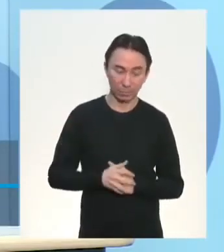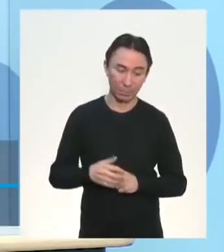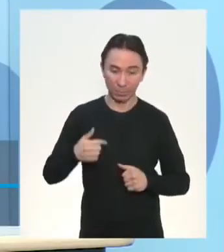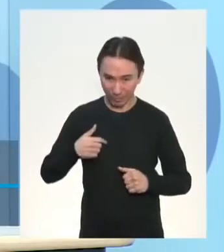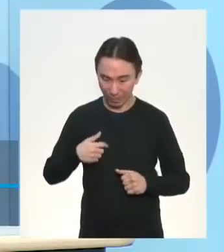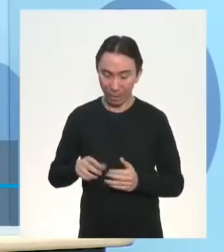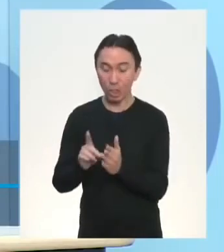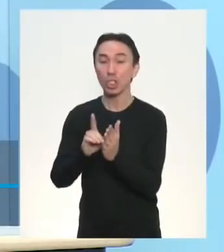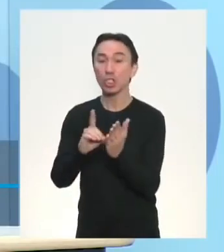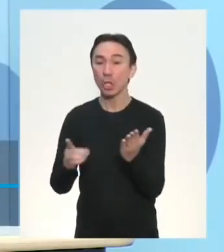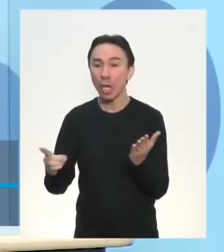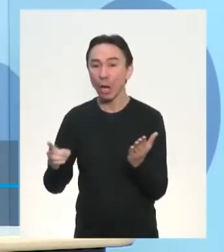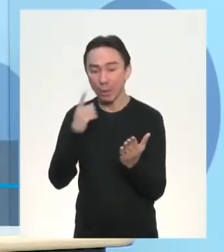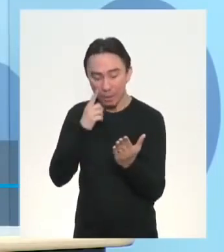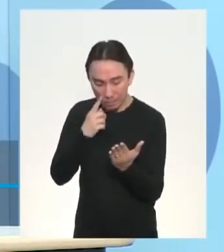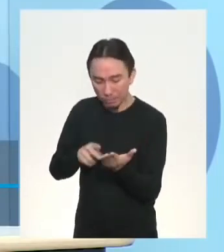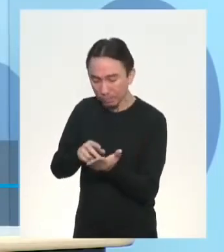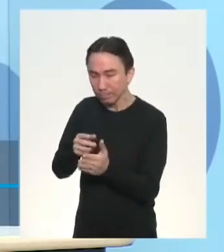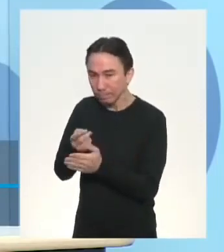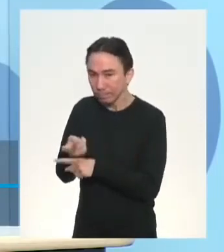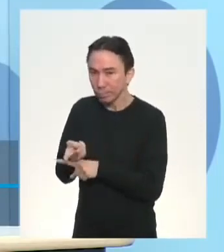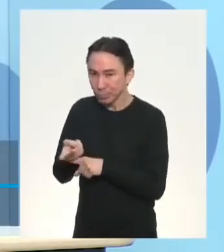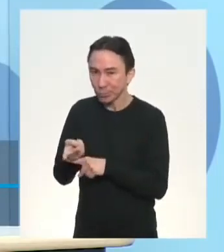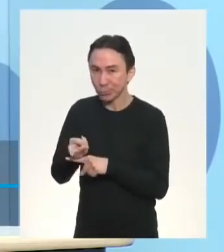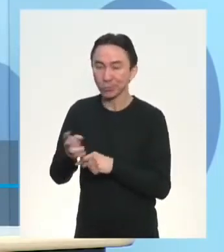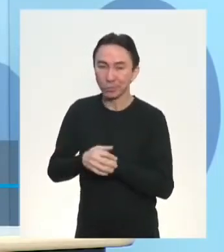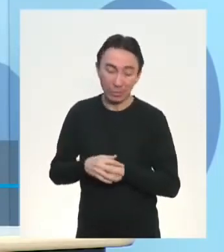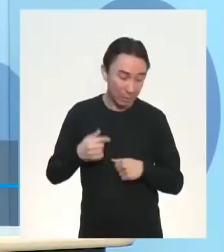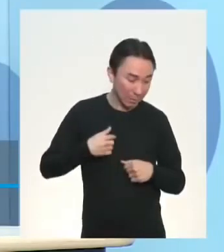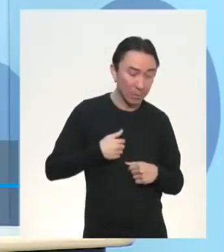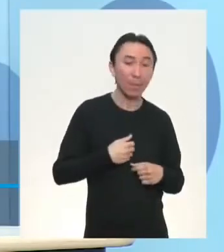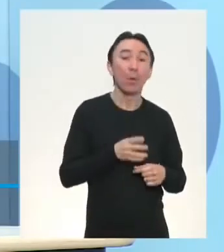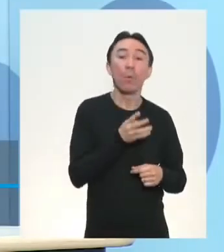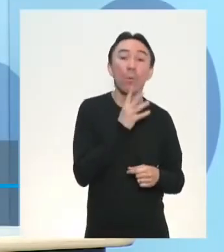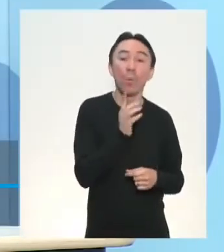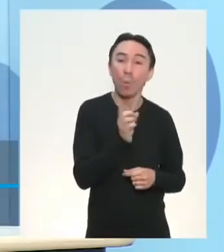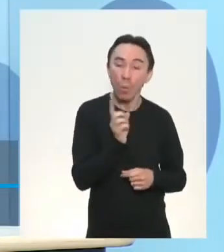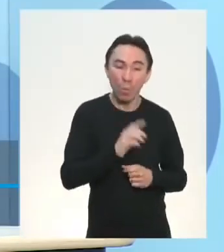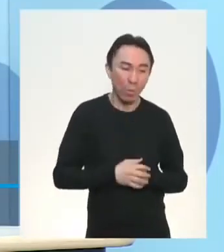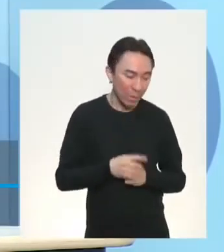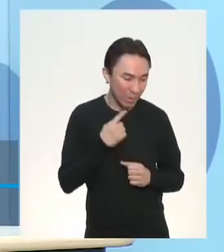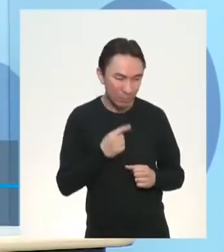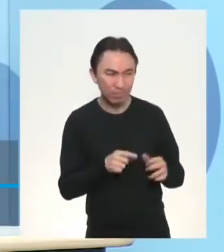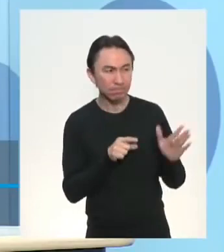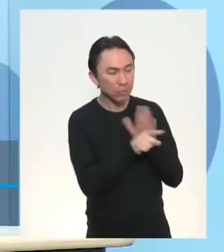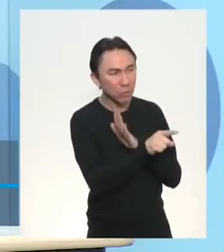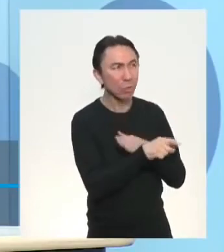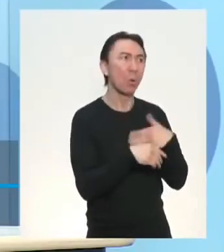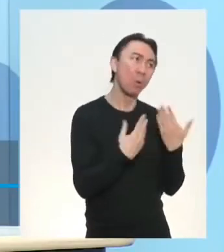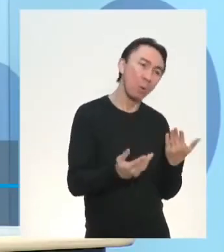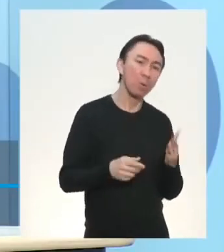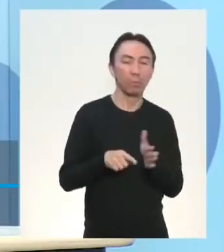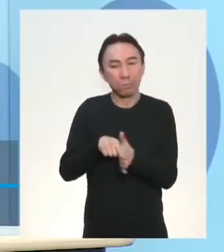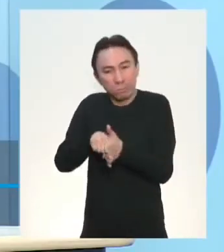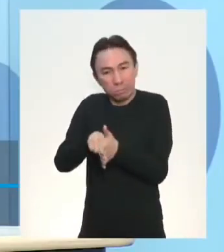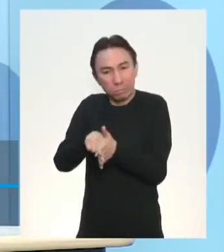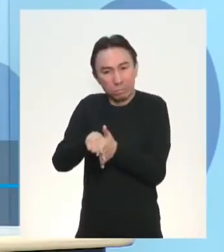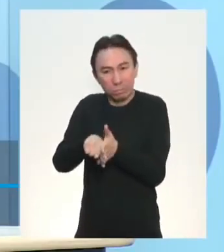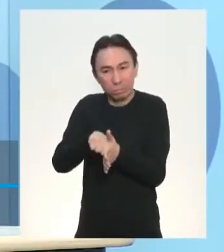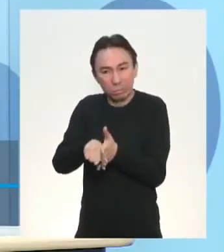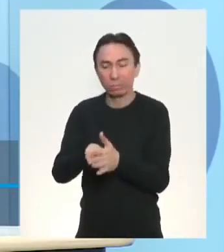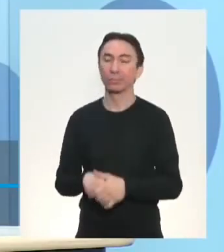dicionário. A Yasmin, da Proclarice, colocou. Quando eu não conheço, eu pergunto ou pesquiso. Mas eu li uma aqui que